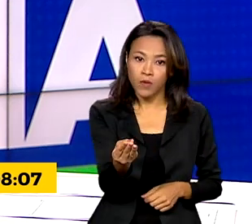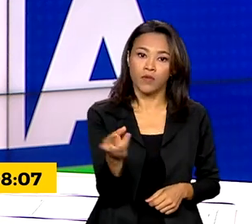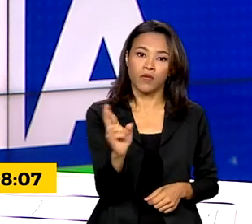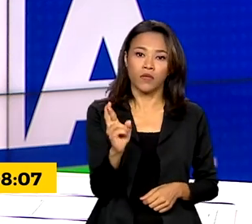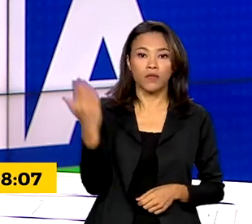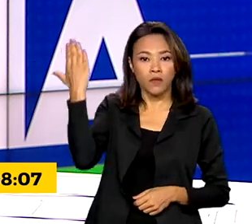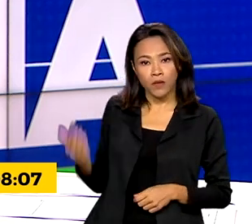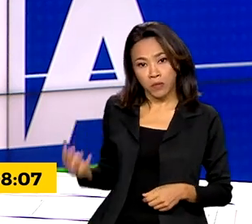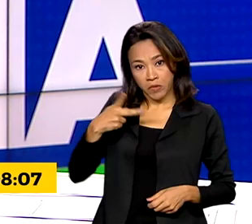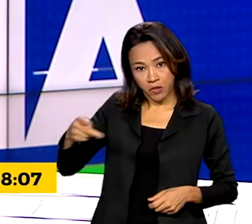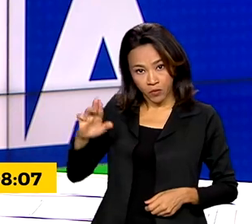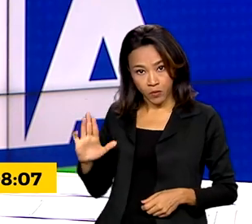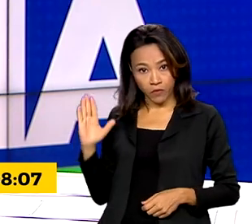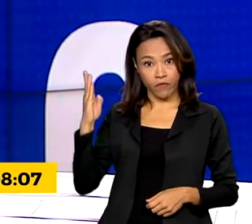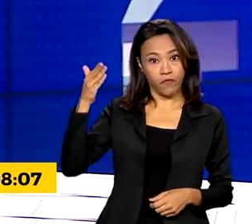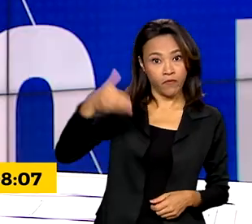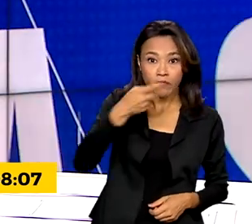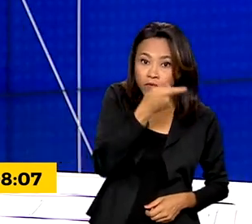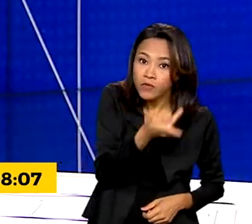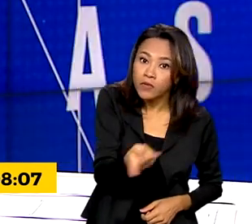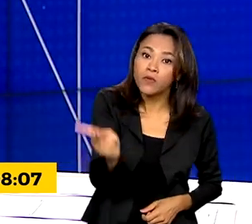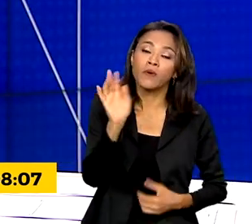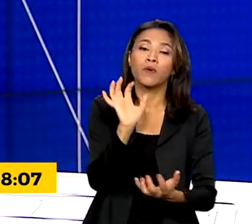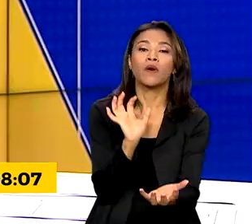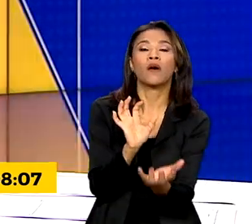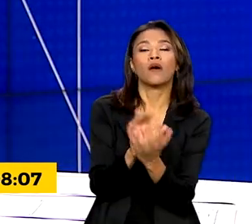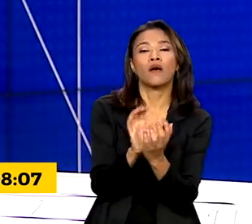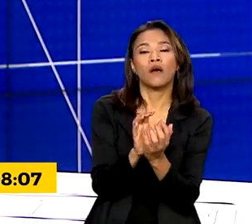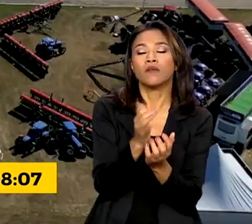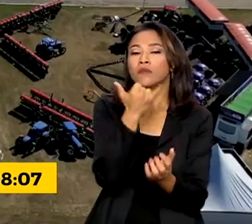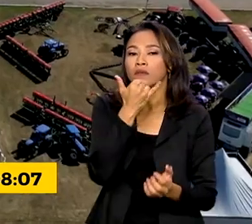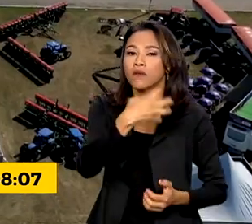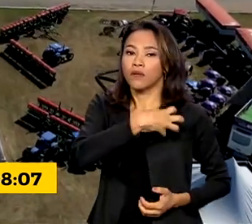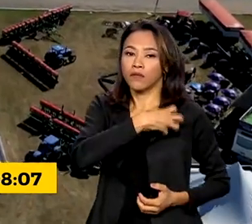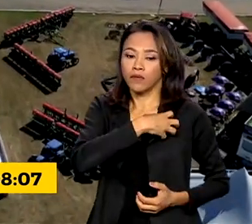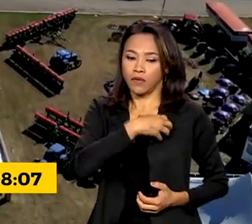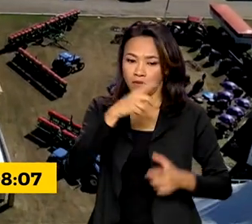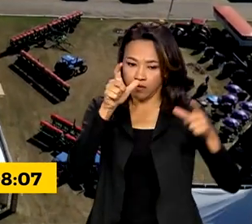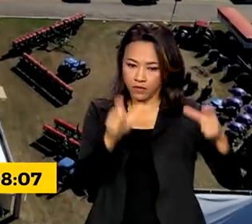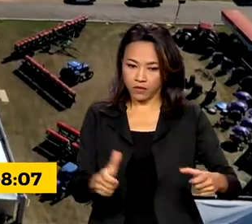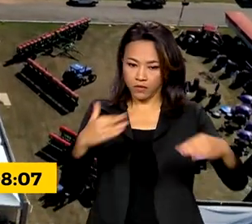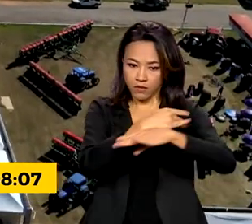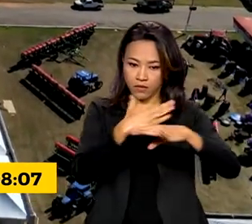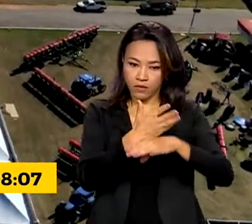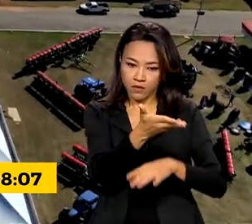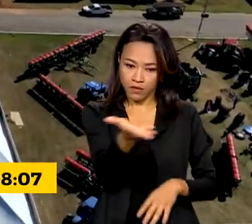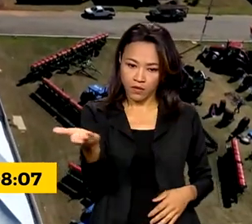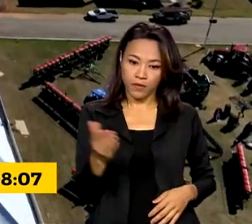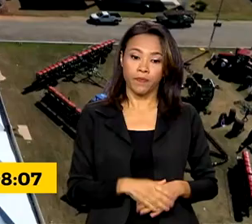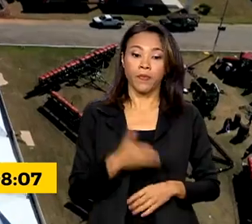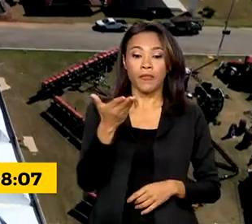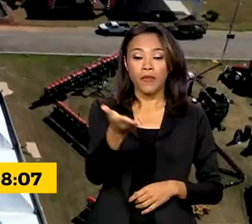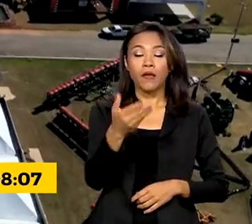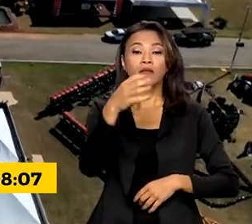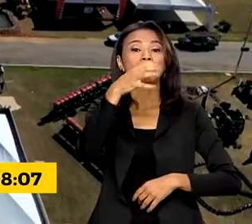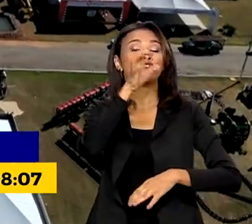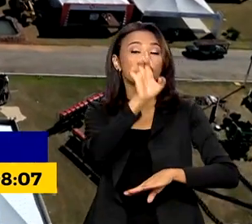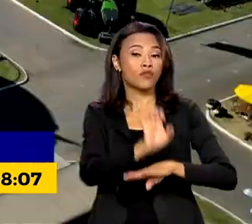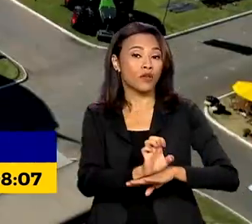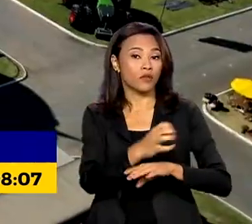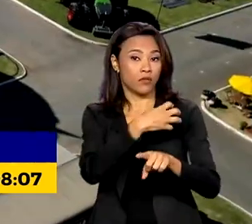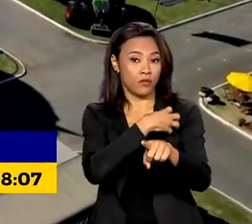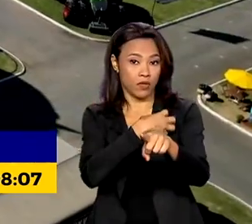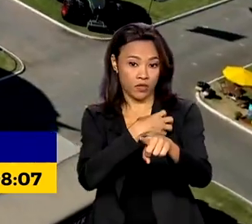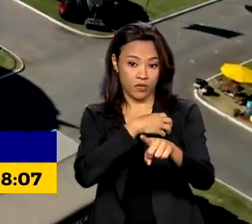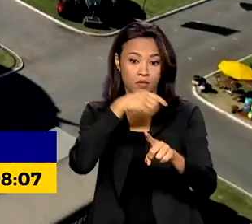presidente Lula visitou a Bahia Farm Show em Luiz Eduardo Magalhães. A Bahia Farm Show é a maior feira